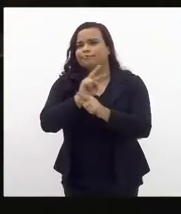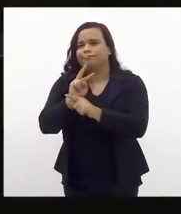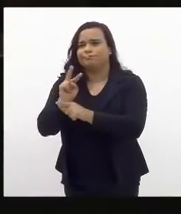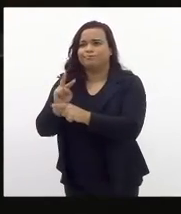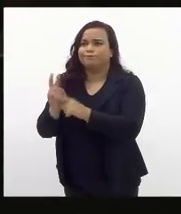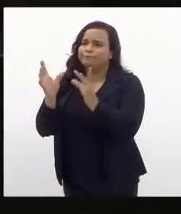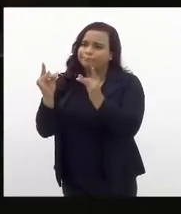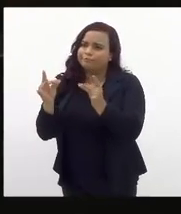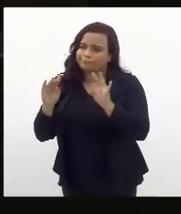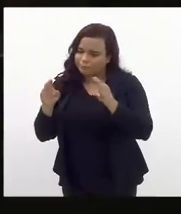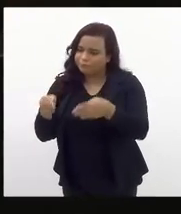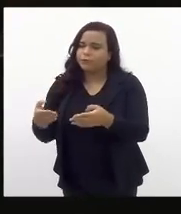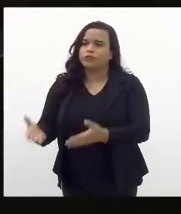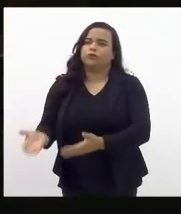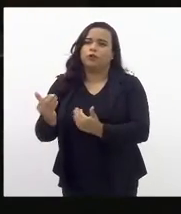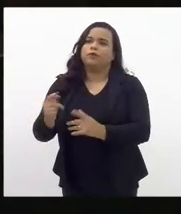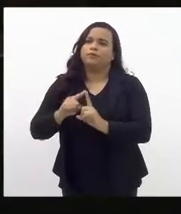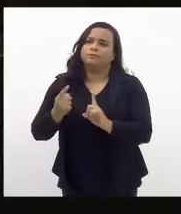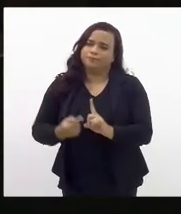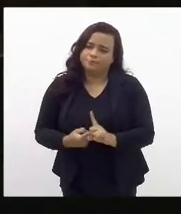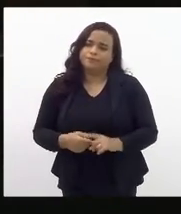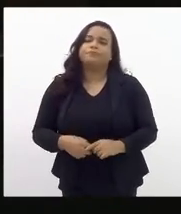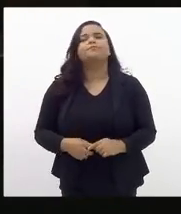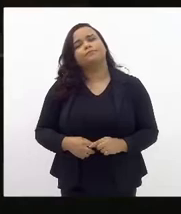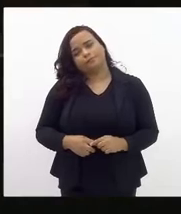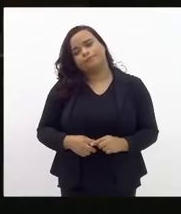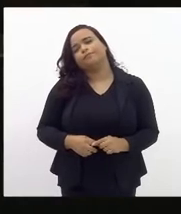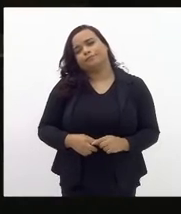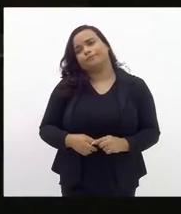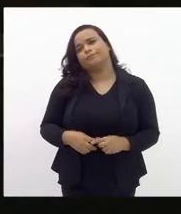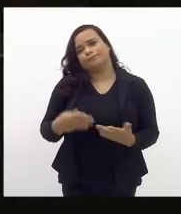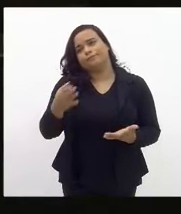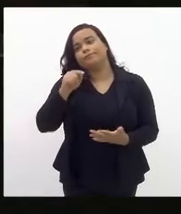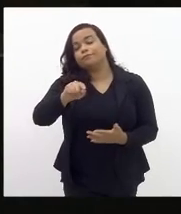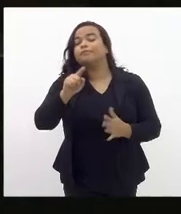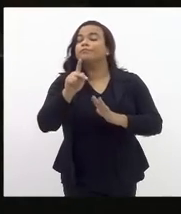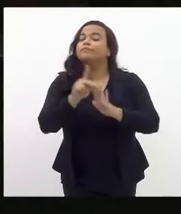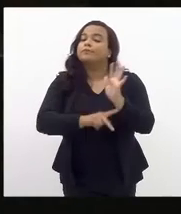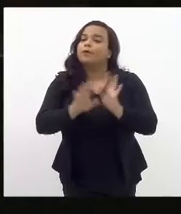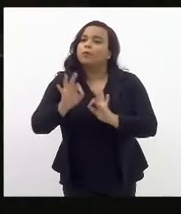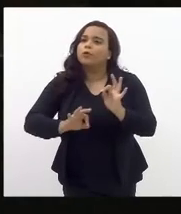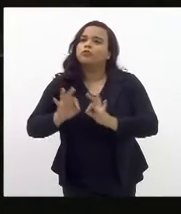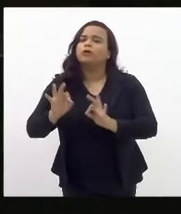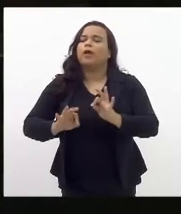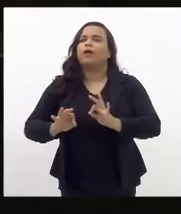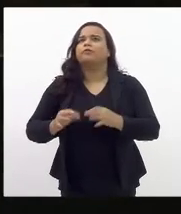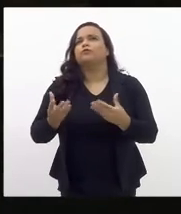especificidade dessas adolescentes grávidas. Então, nesse sentido, é um projeto que não só